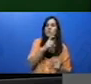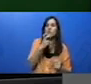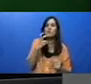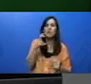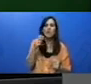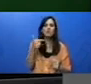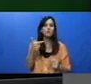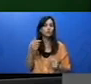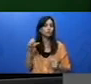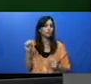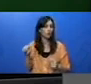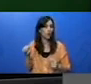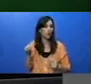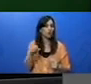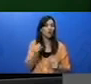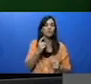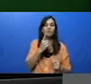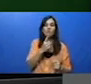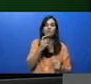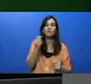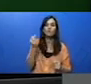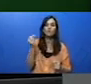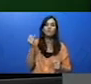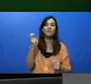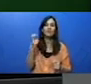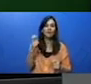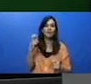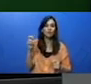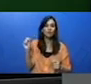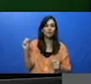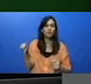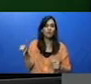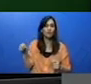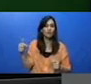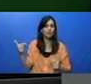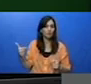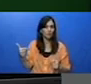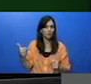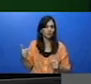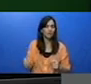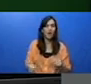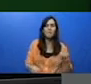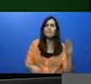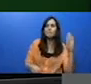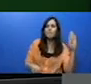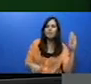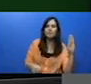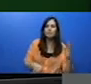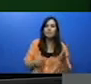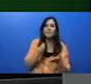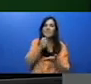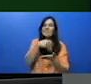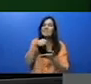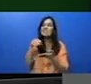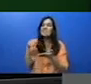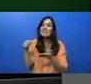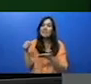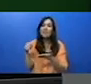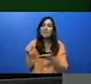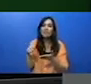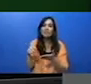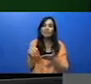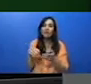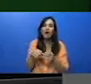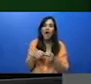1.529 e por último, 1.592. B. Escreva os números formados no item A em